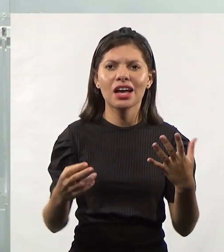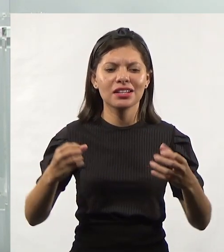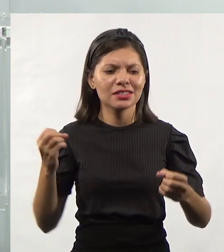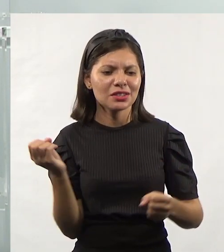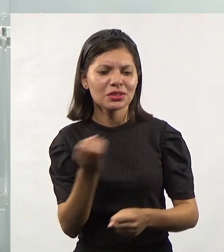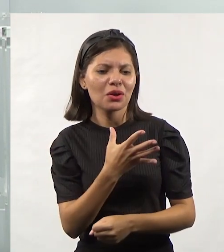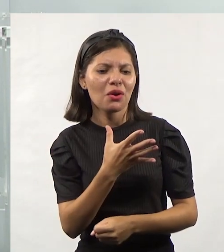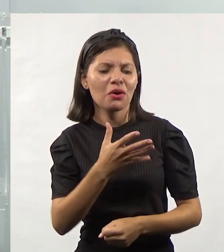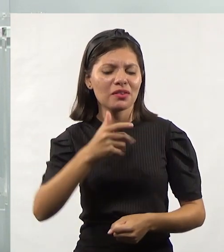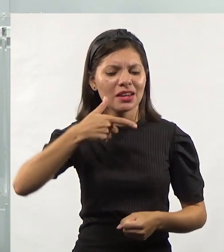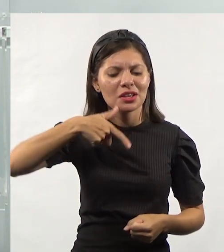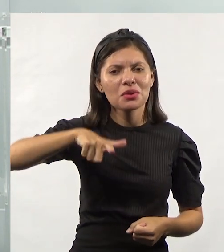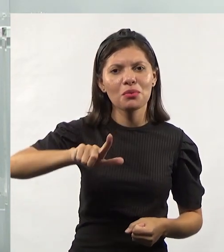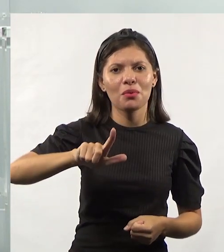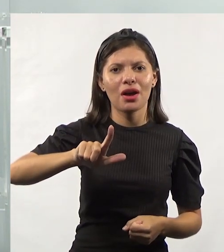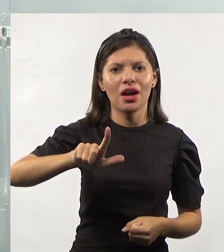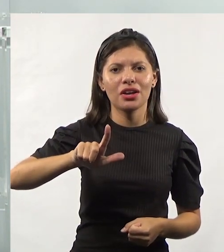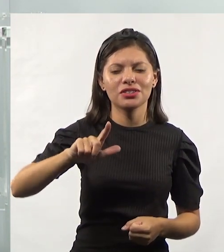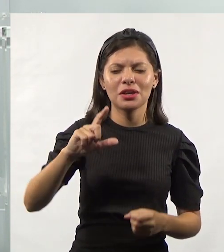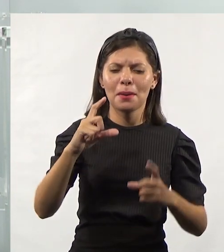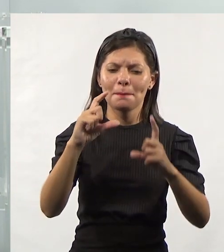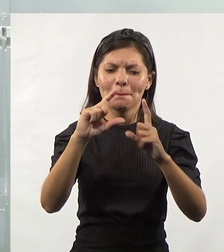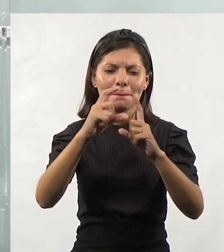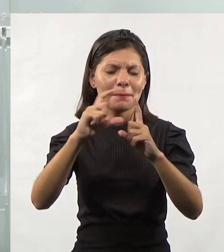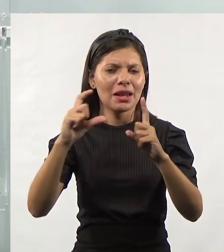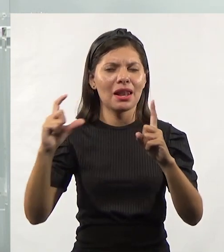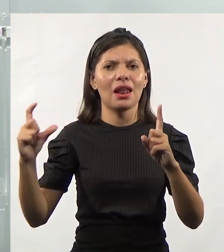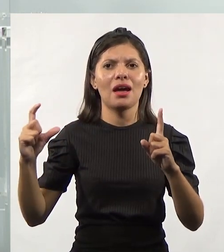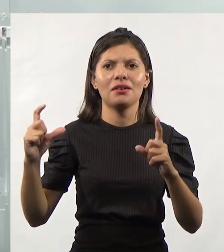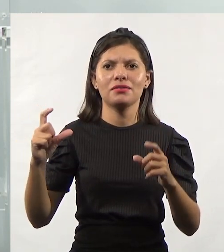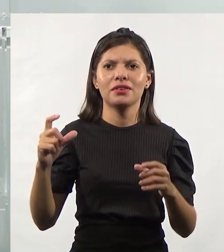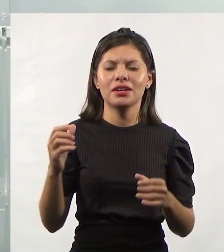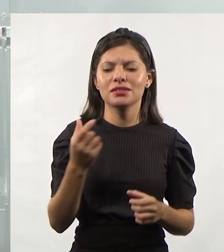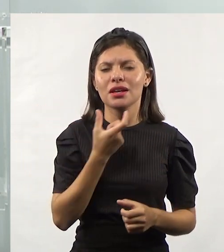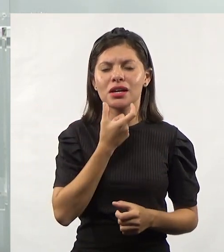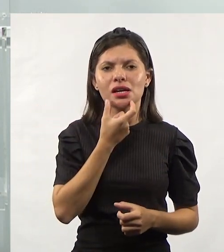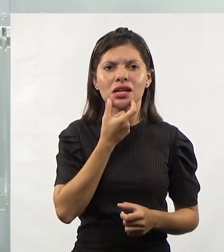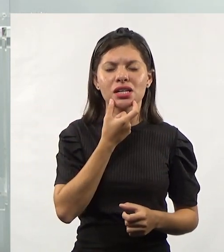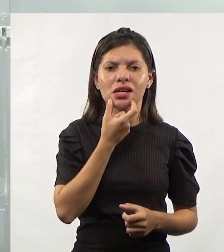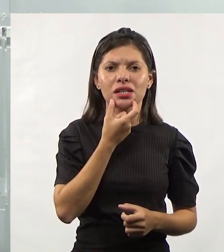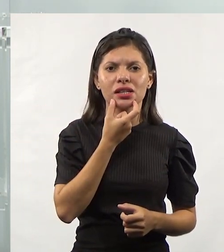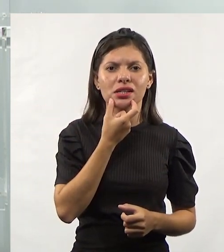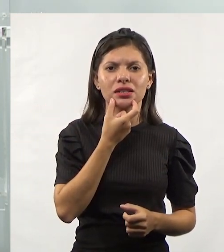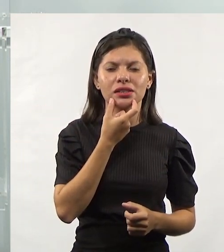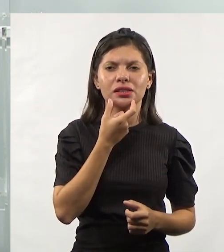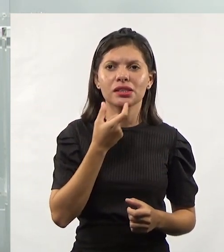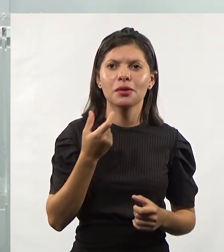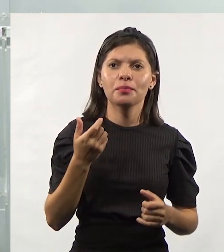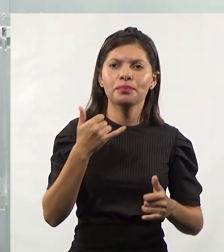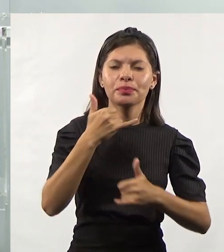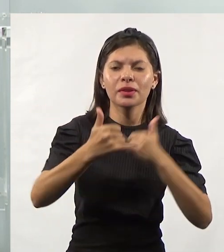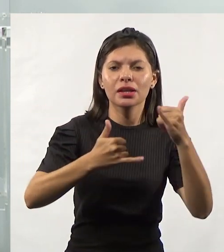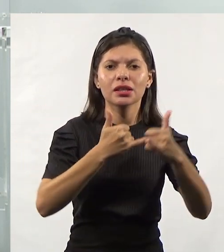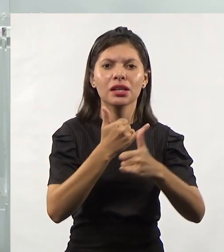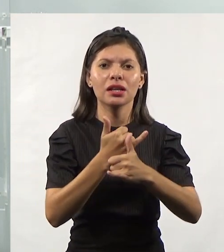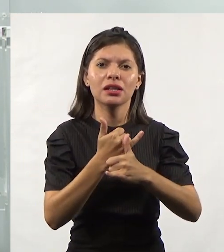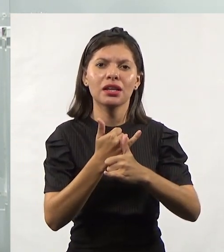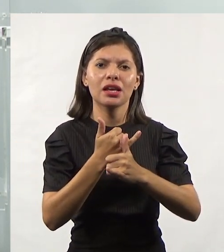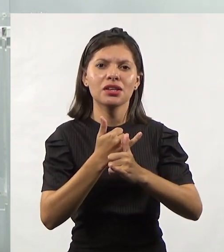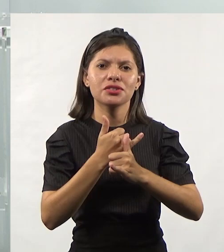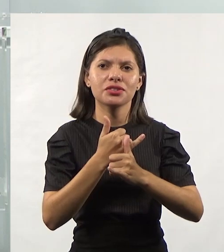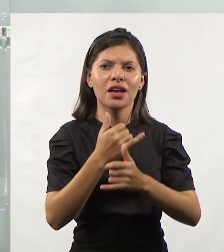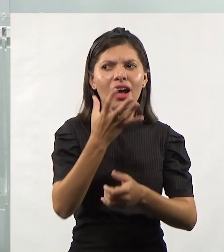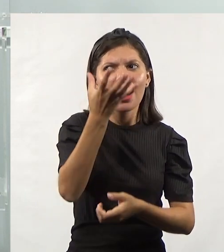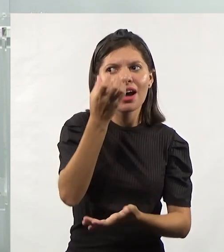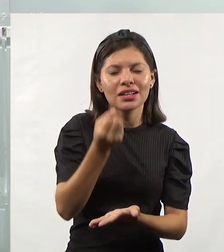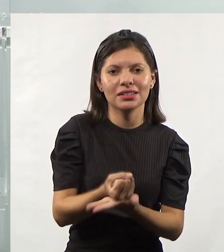gastronomia, né? Tem tanta coisa nova, linguagem. Quantas palavras, por exemplo, do inglês, que por conta da